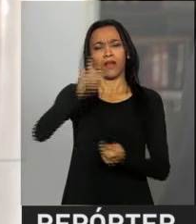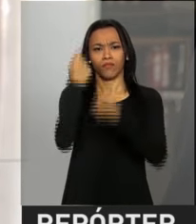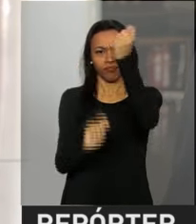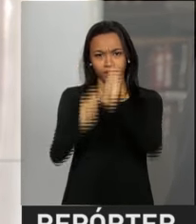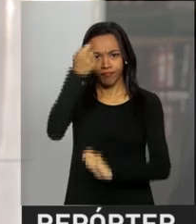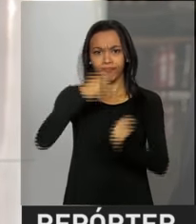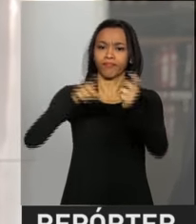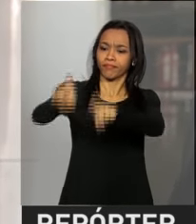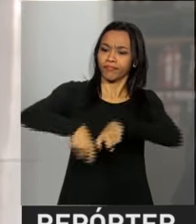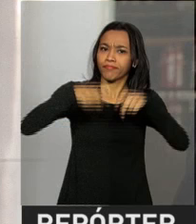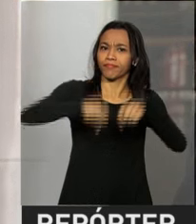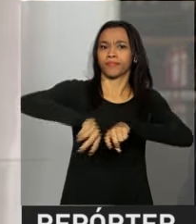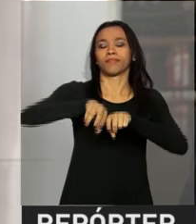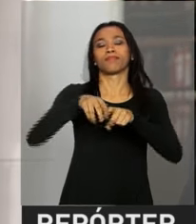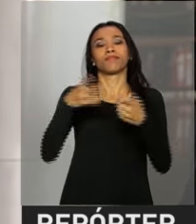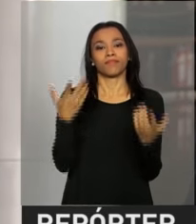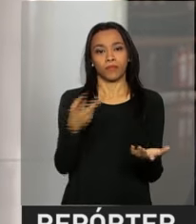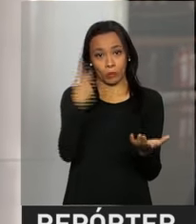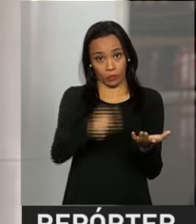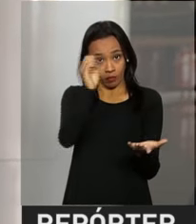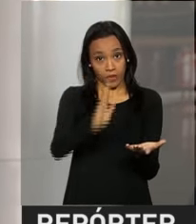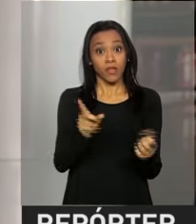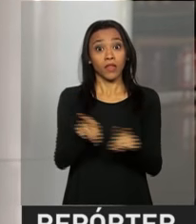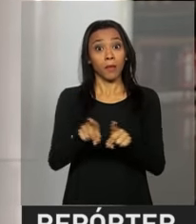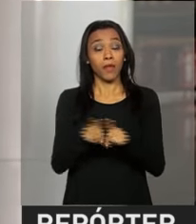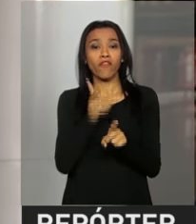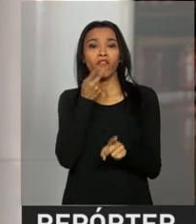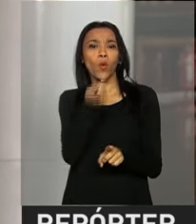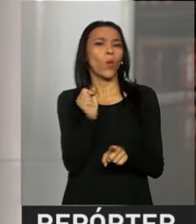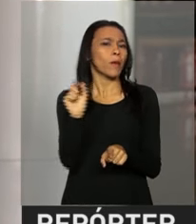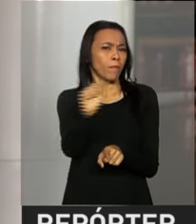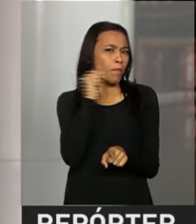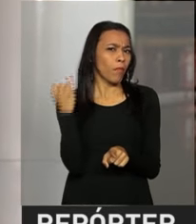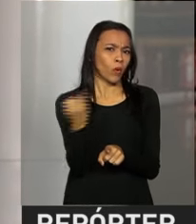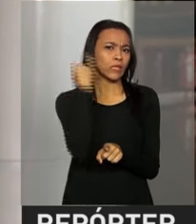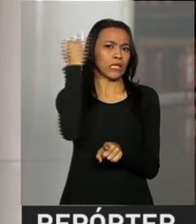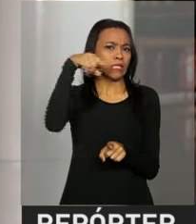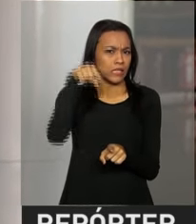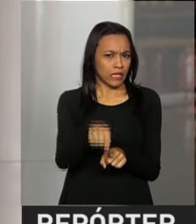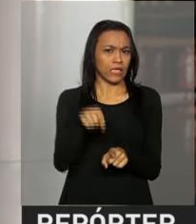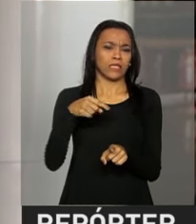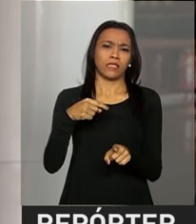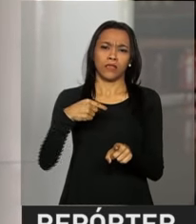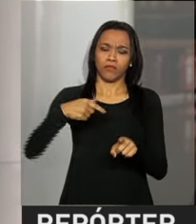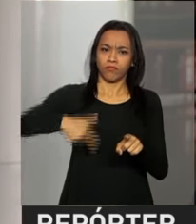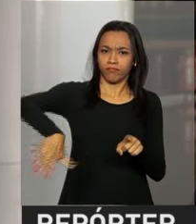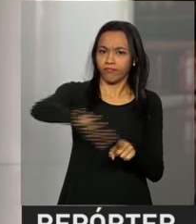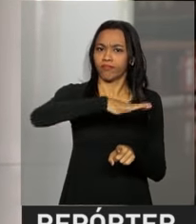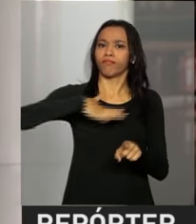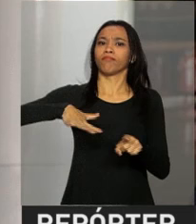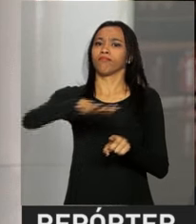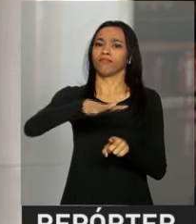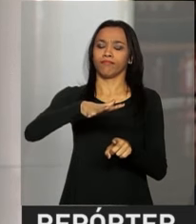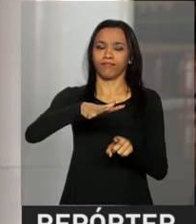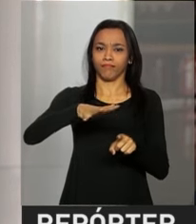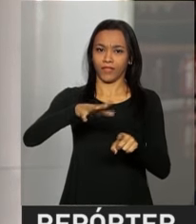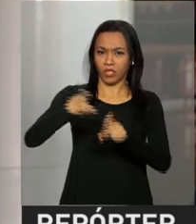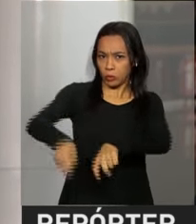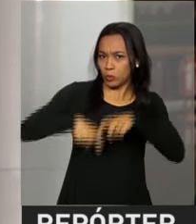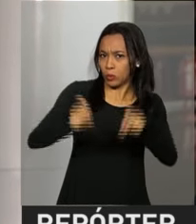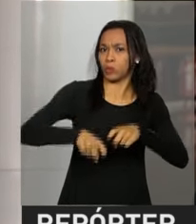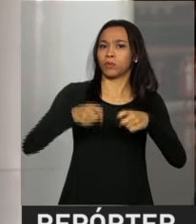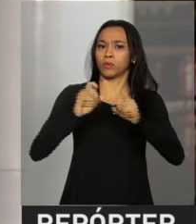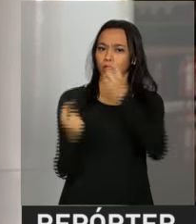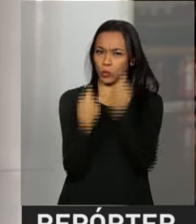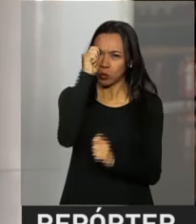da agricultura. Michel Temer destacou a importância do agronegócio para a economia brasileira e destacou e